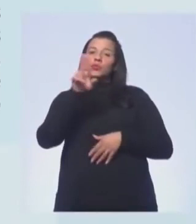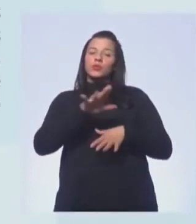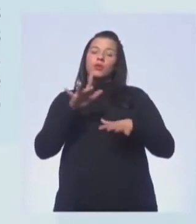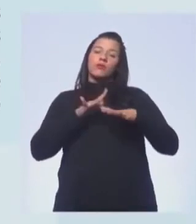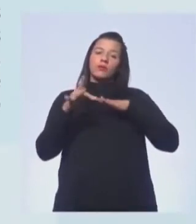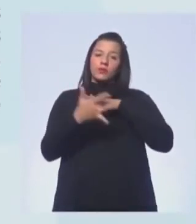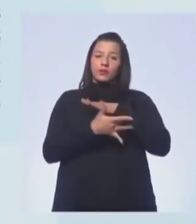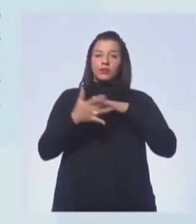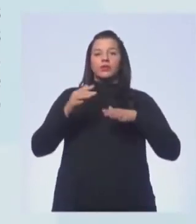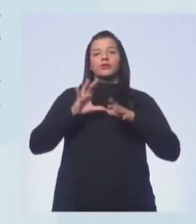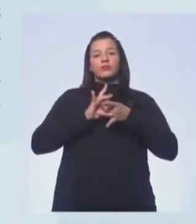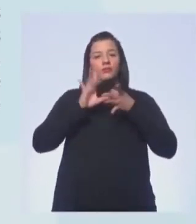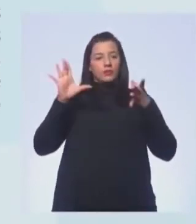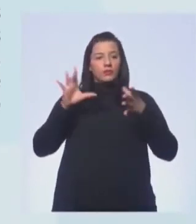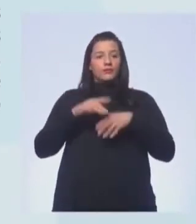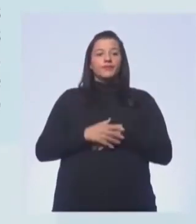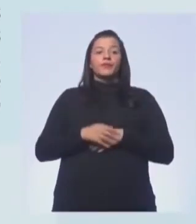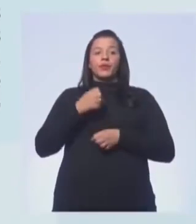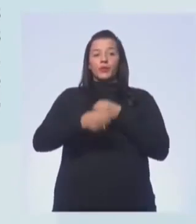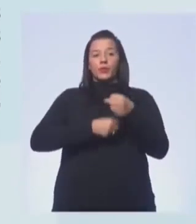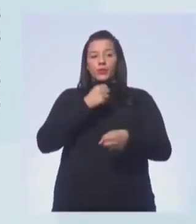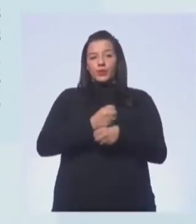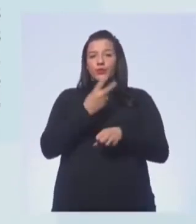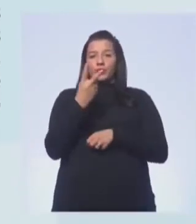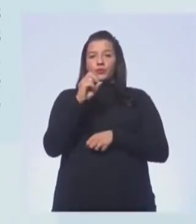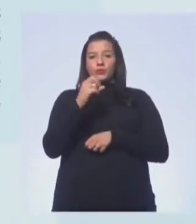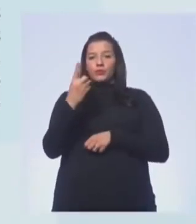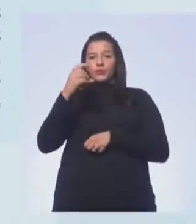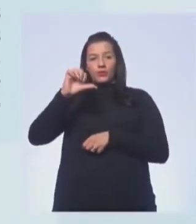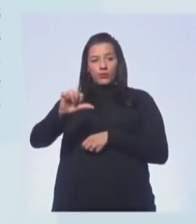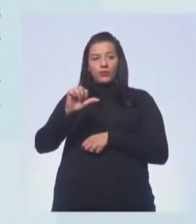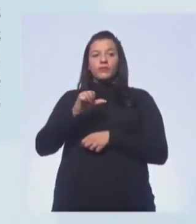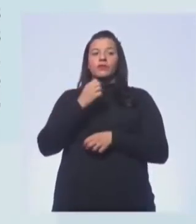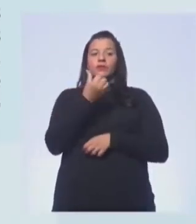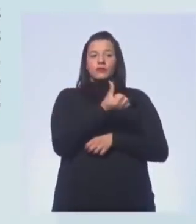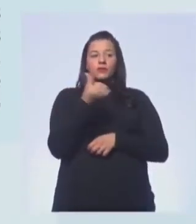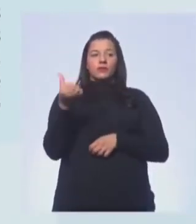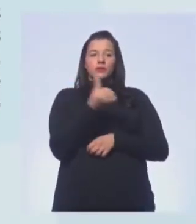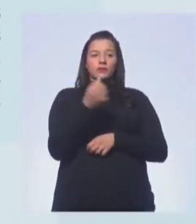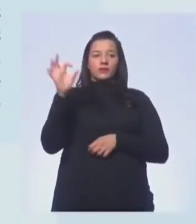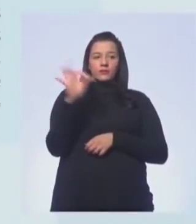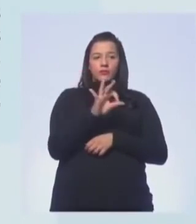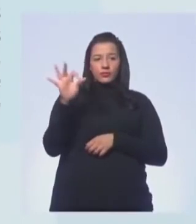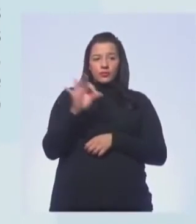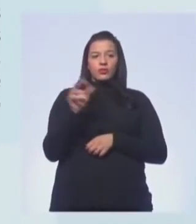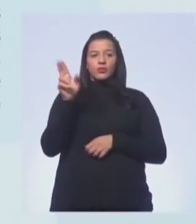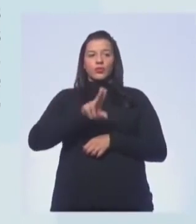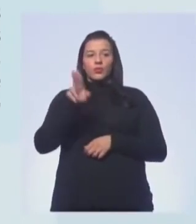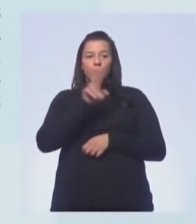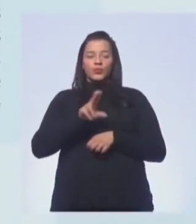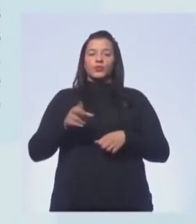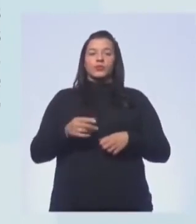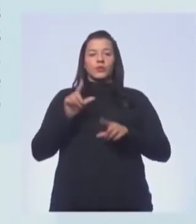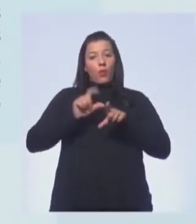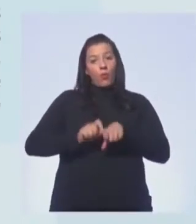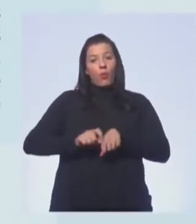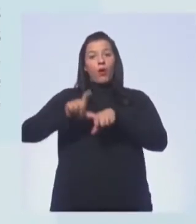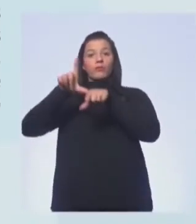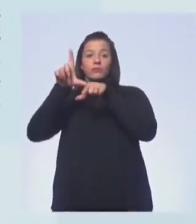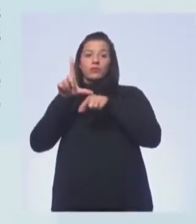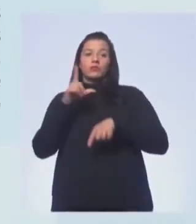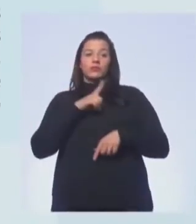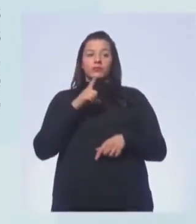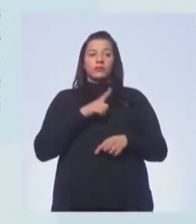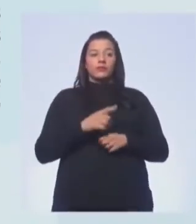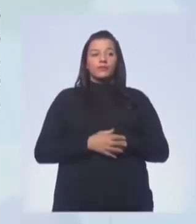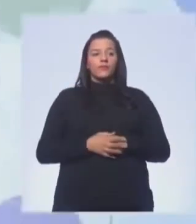aumentou o percentual. Já o uso de WhatsApp passou de 43 para 62. Gente do céu. A gente está nesse meio aí. Eu também